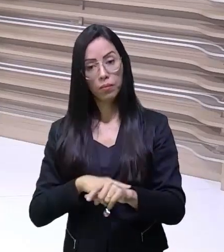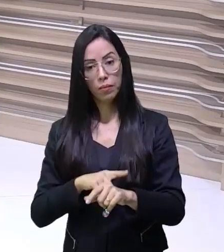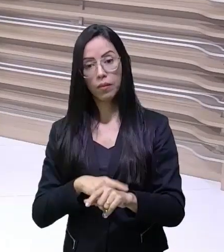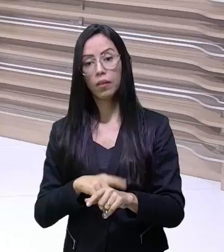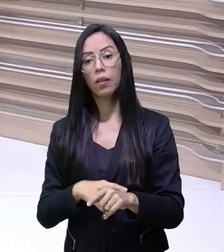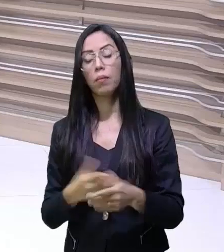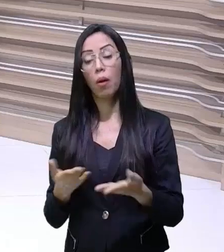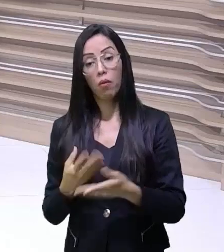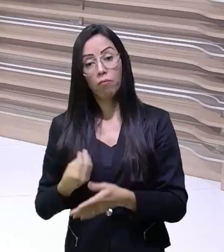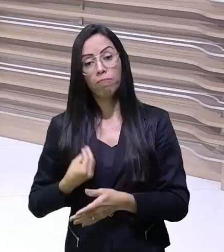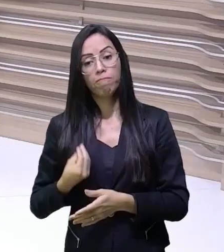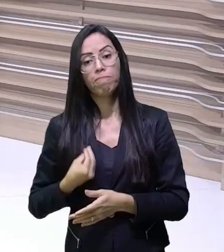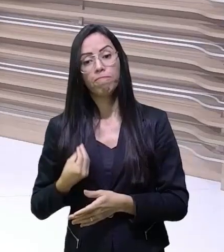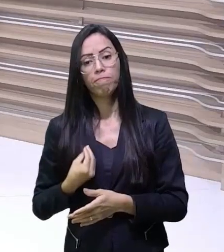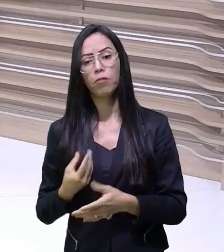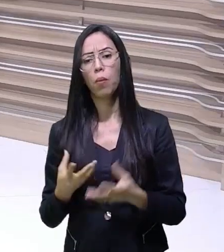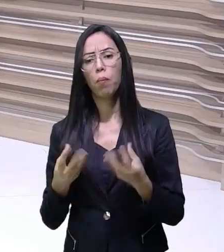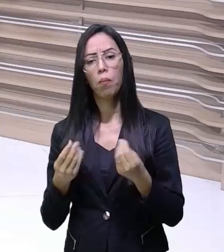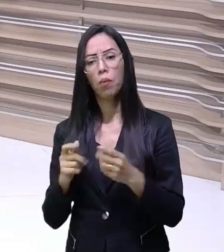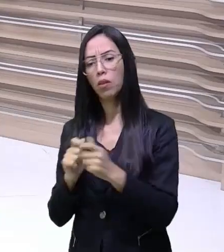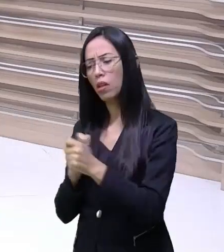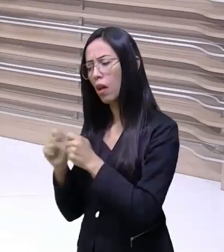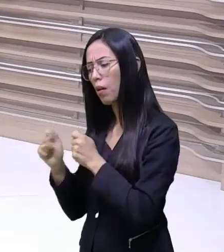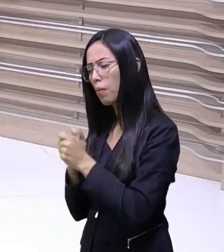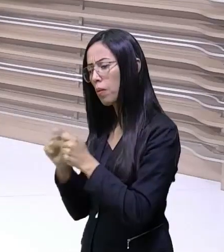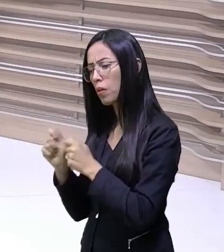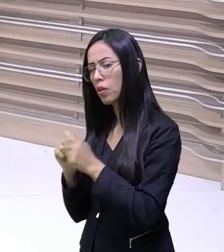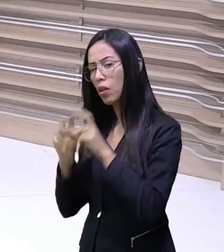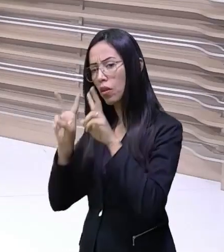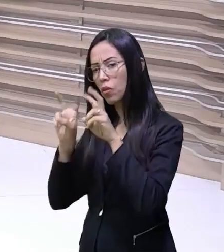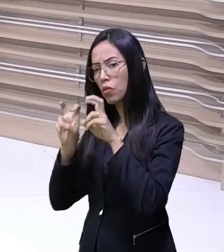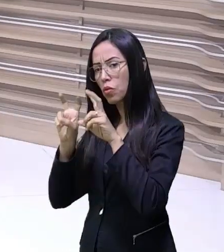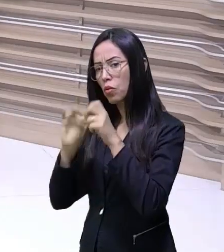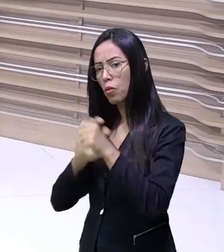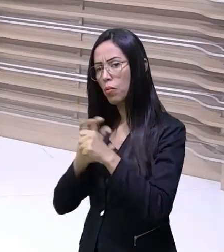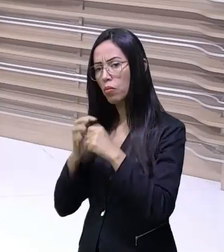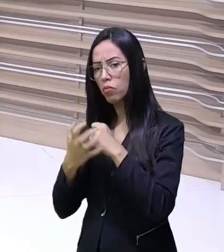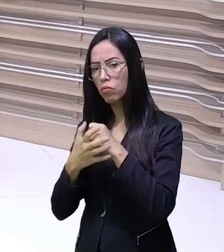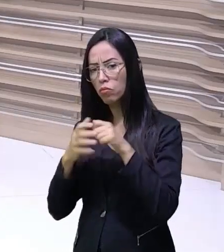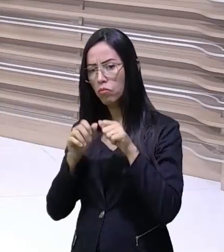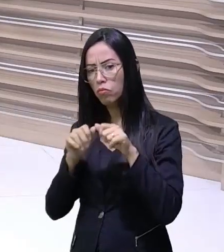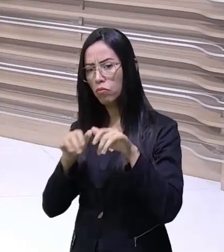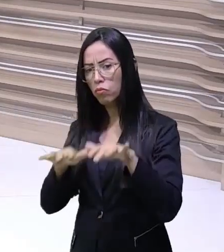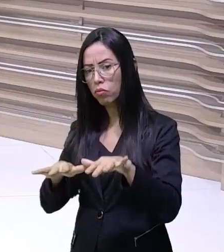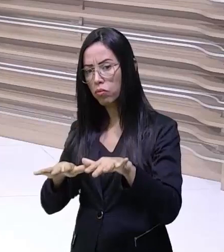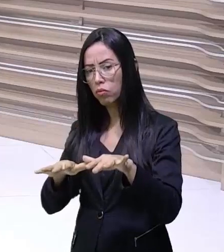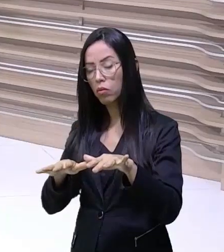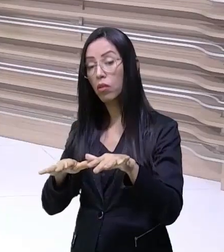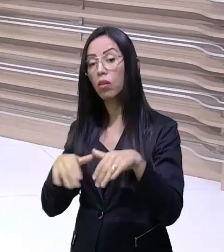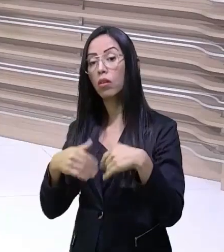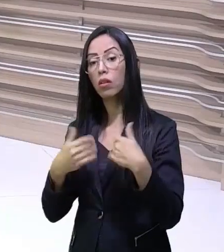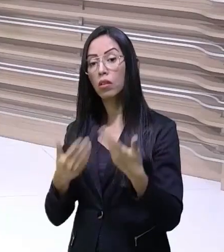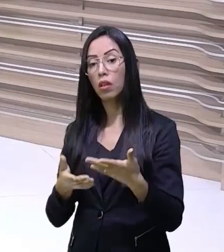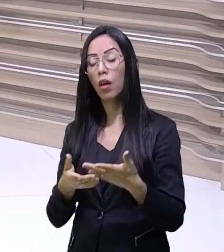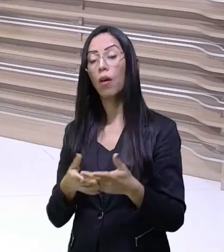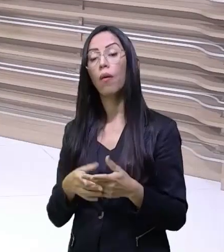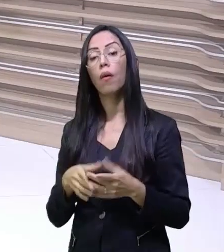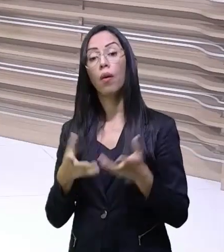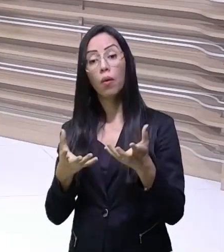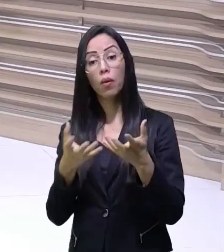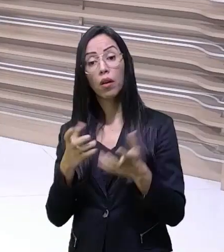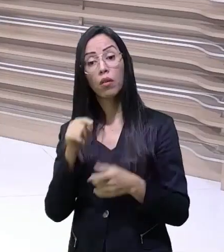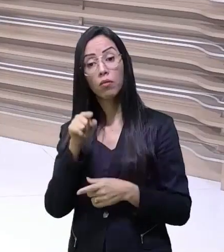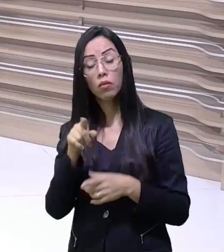muitas reportagens referentes a essa pandemia, não é? Ao Covid-19, ao coronavírus. Então, esse eu quero que vocês